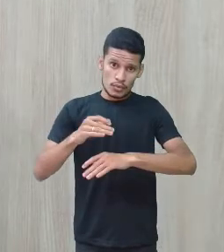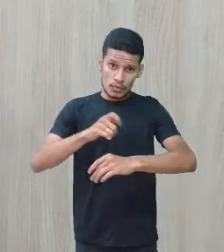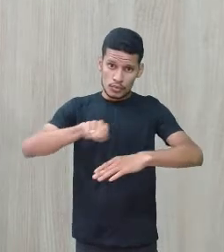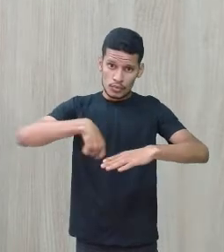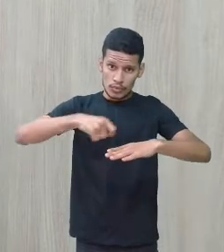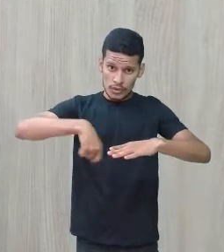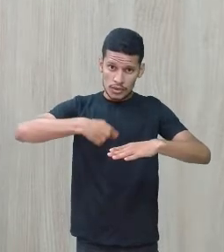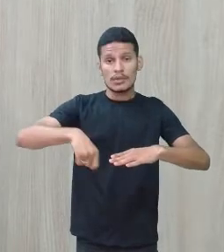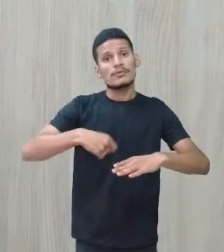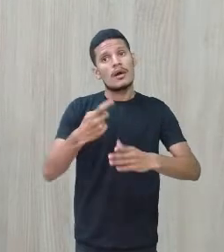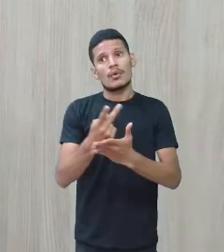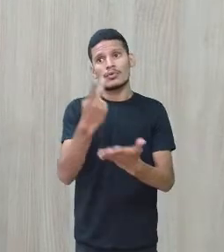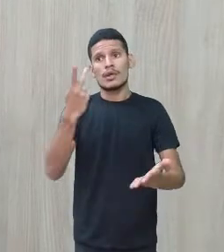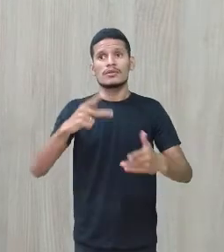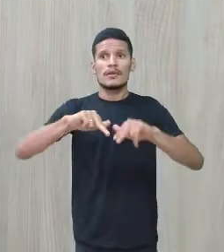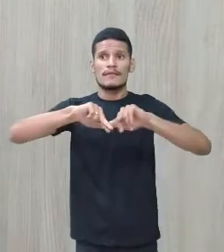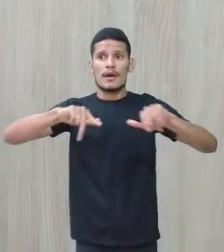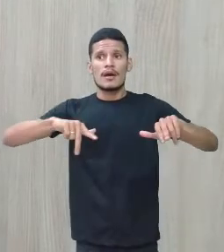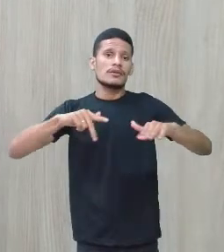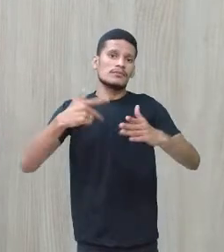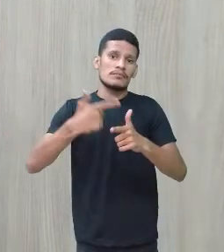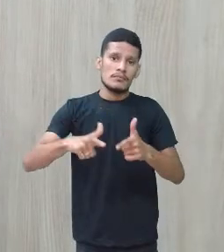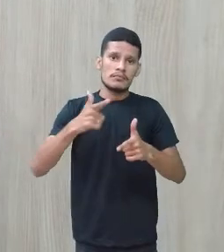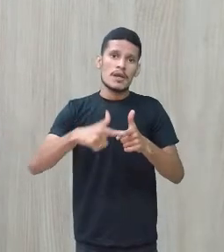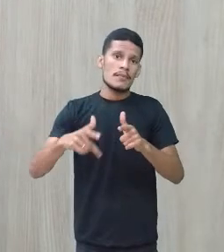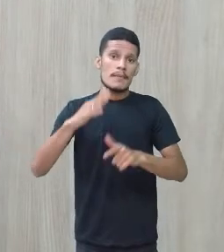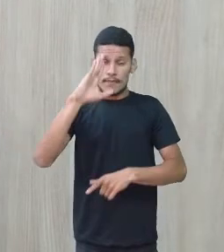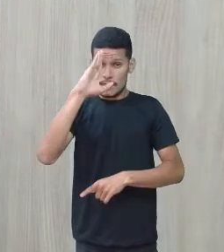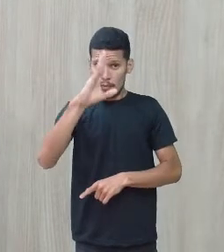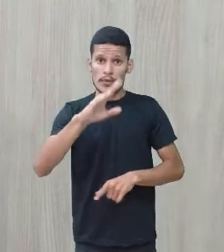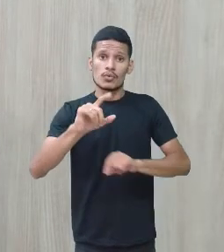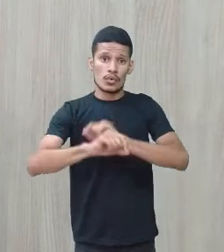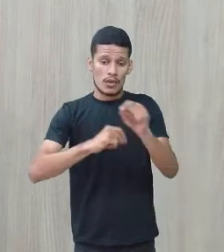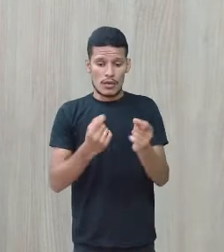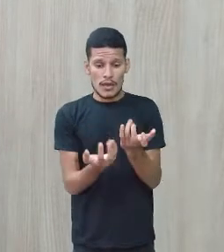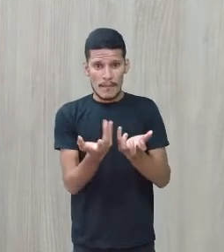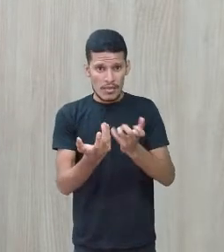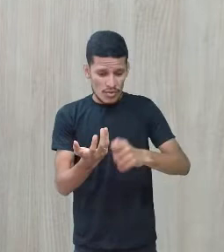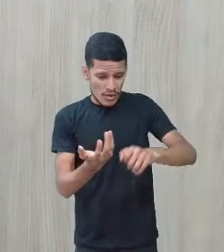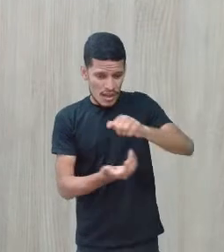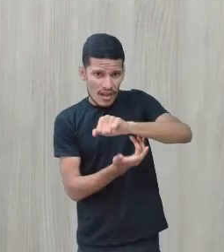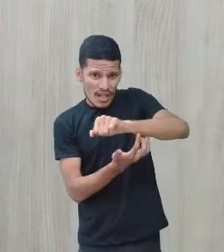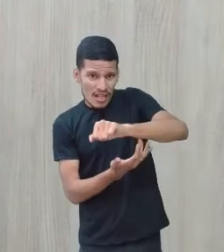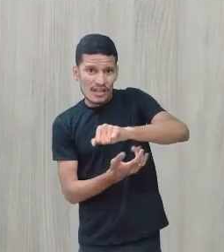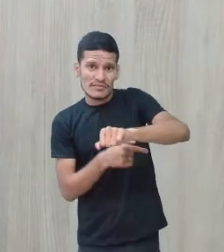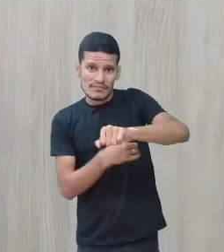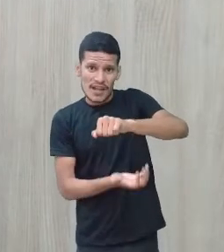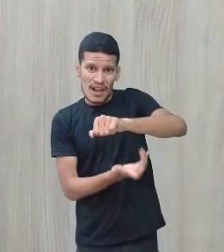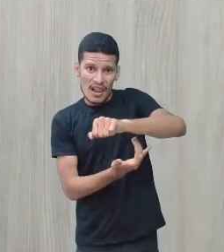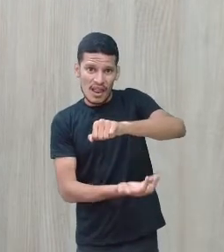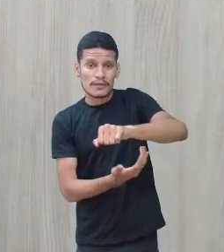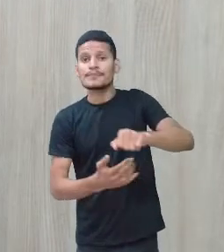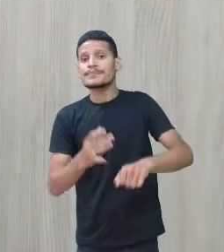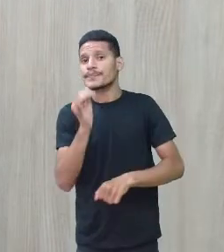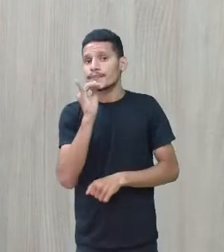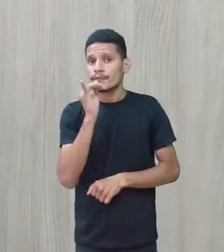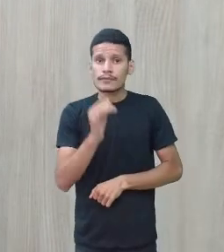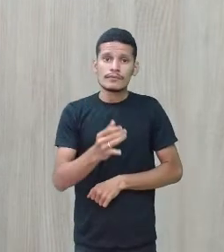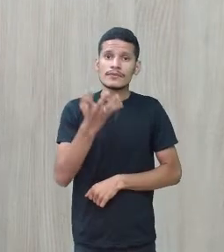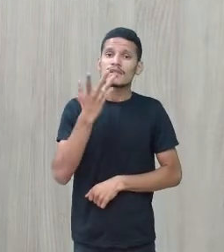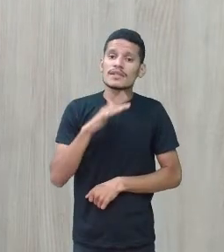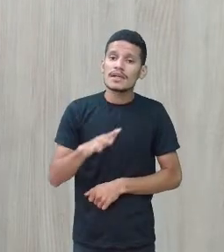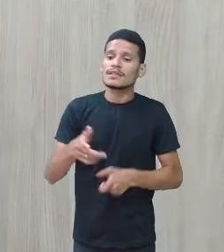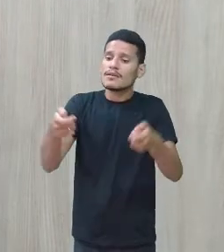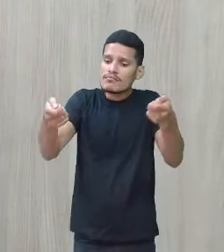que acontece muito acidente, principalmente de queimaduras, né? Então, acontece a gente a criancinha puxar a toalha